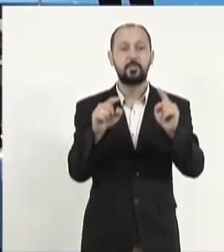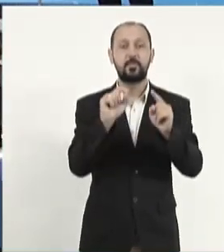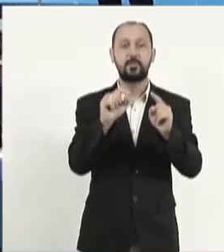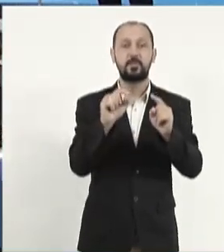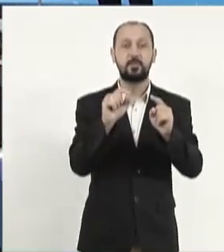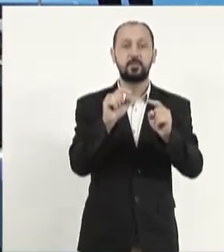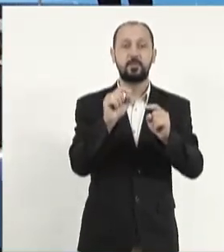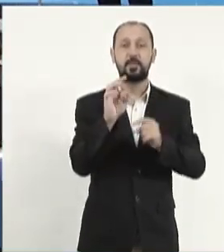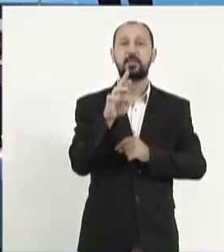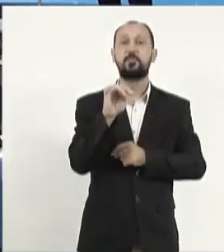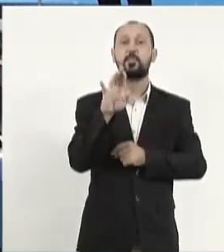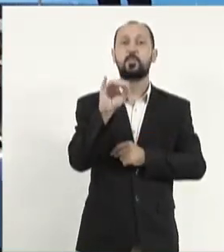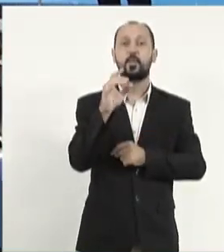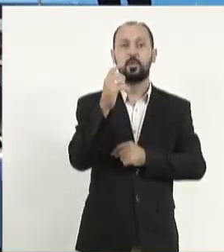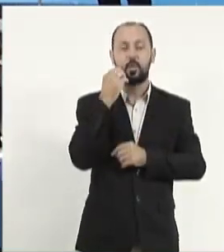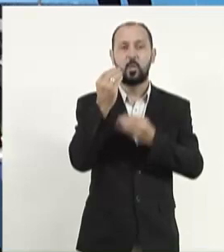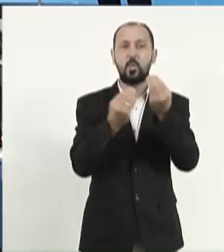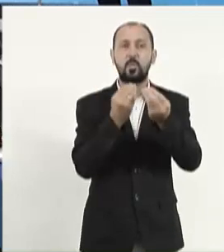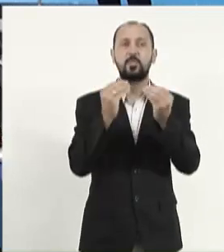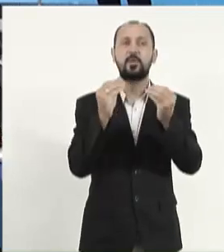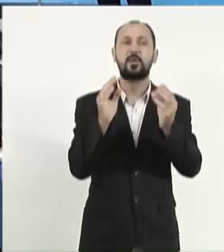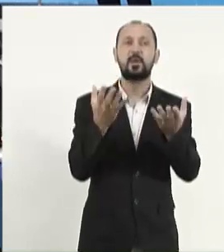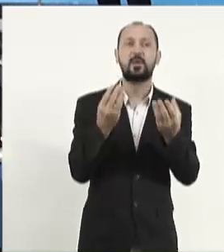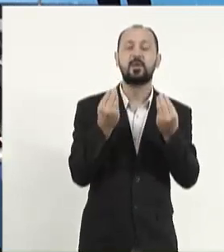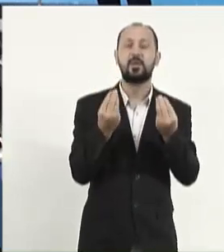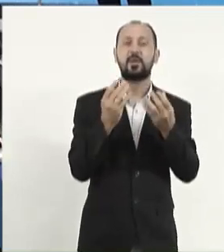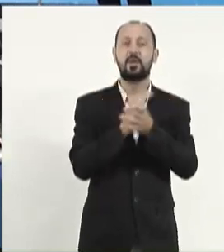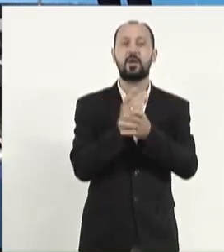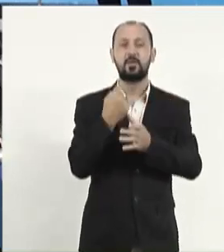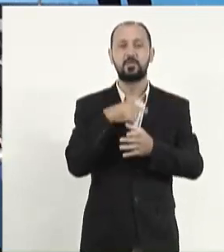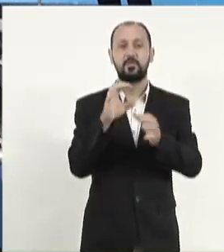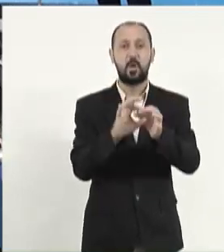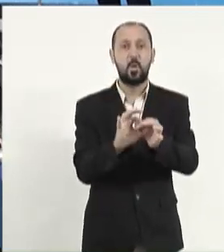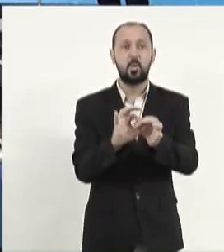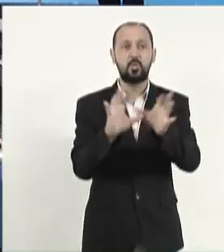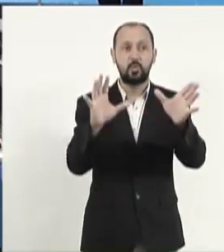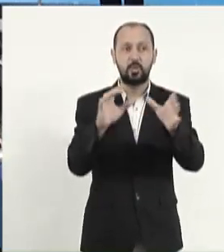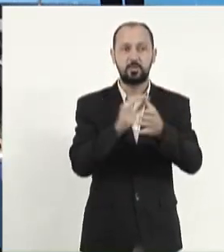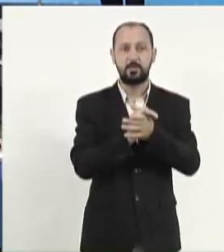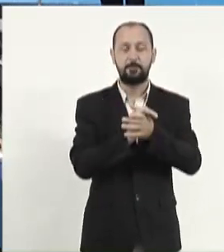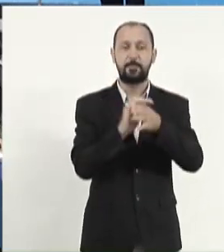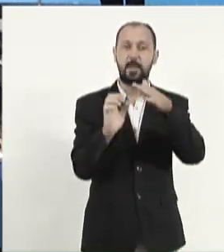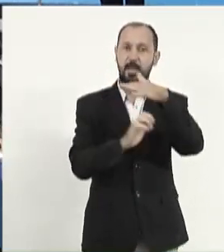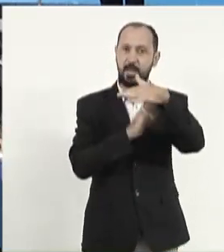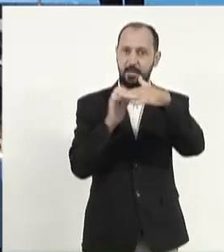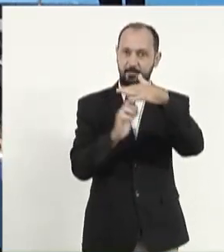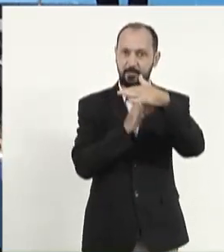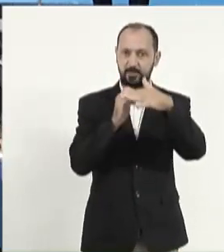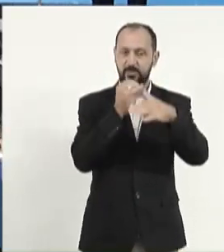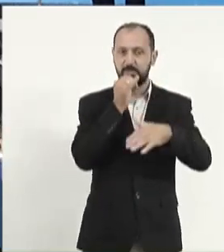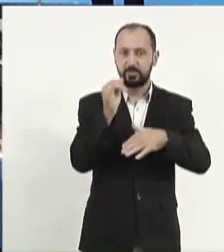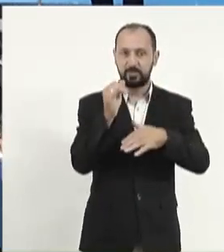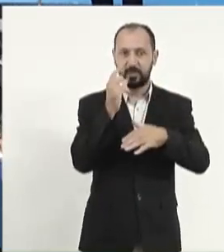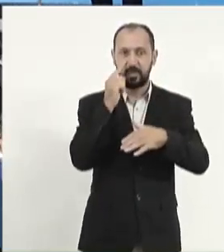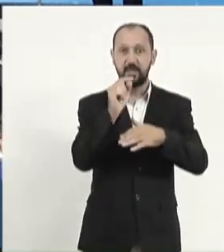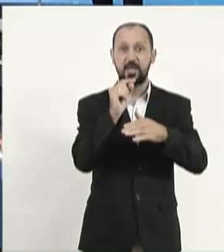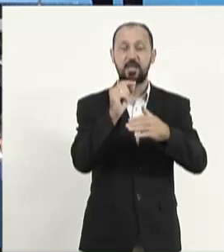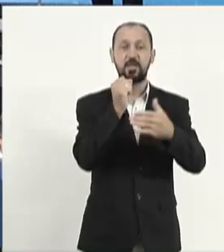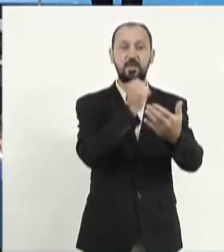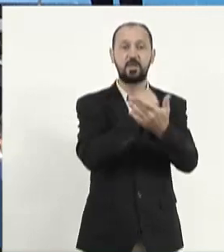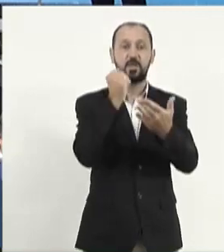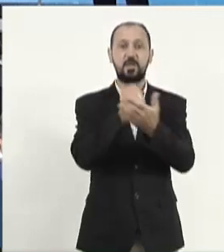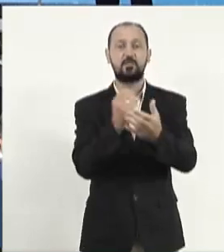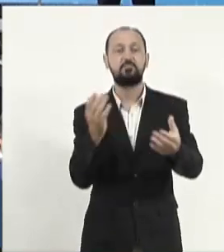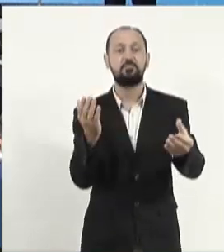são tributos. Como é que nós vamos autorizar a empresa de energia elétrica protestar um